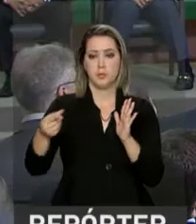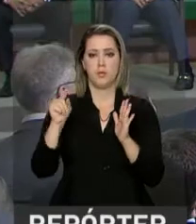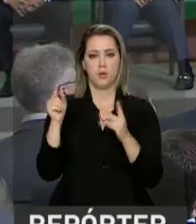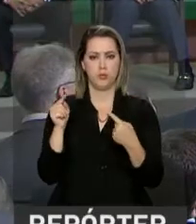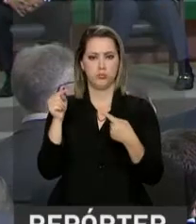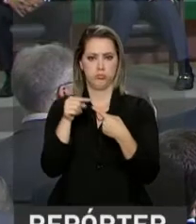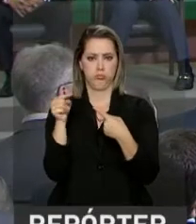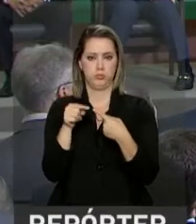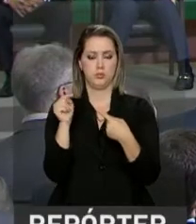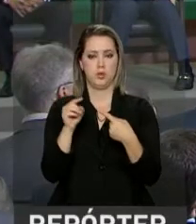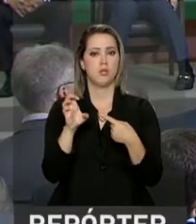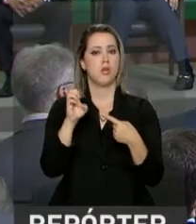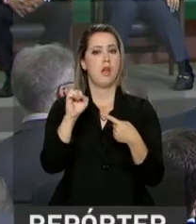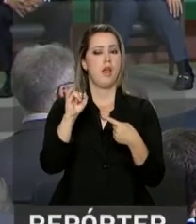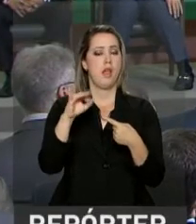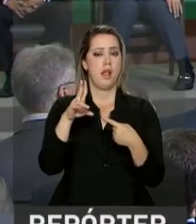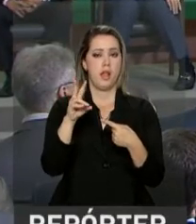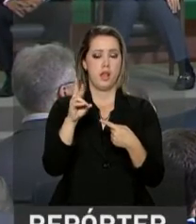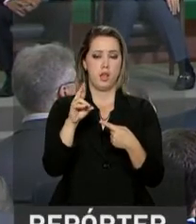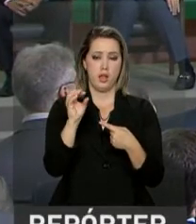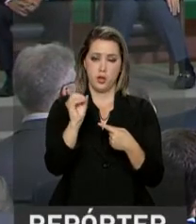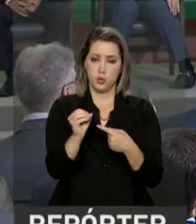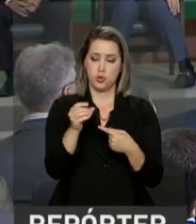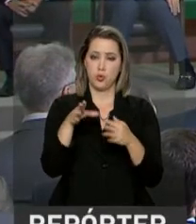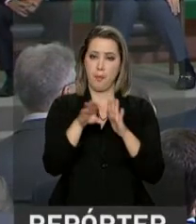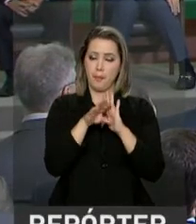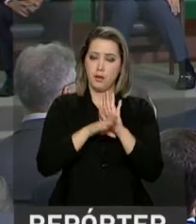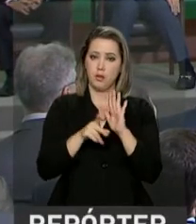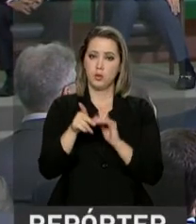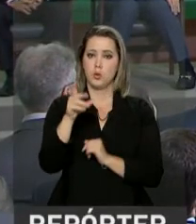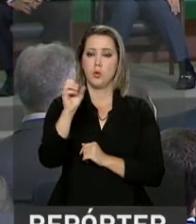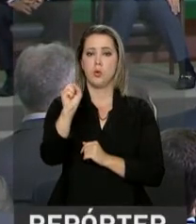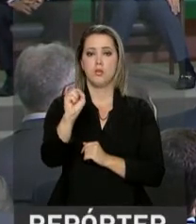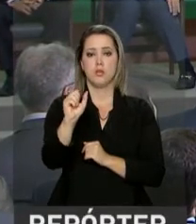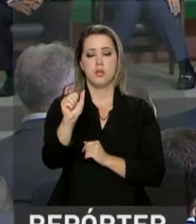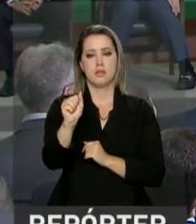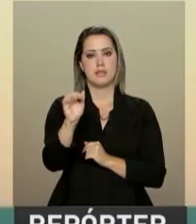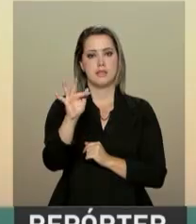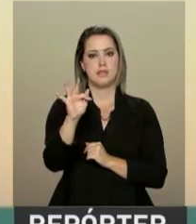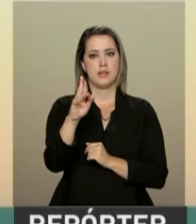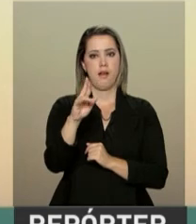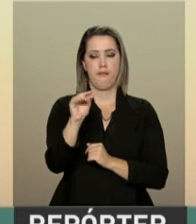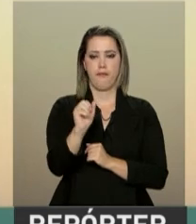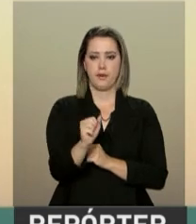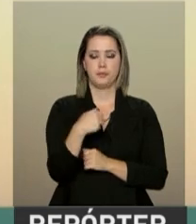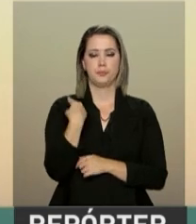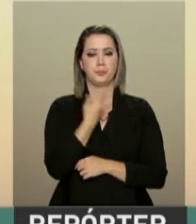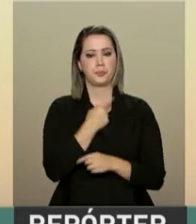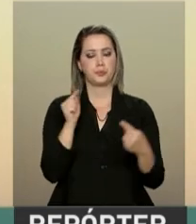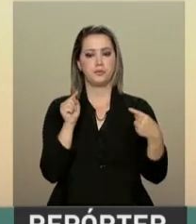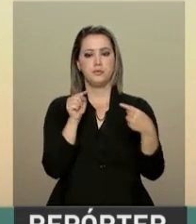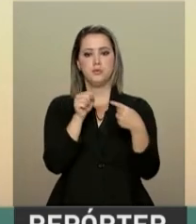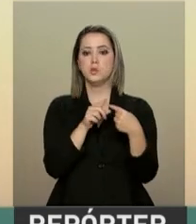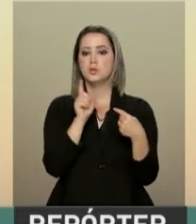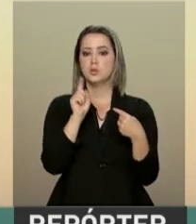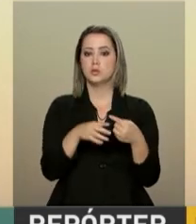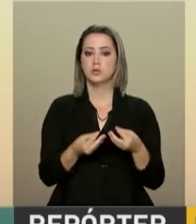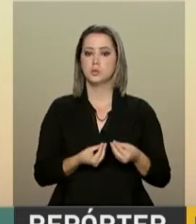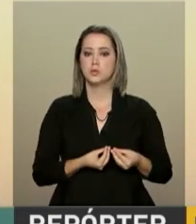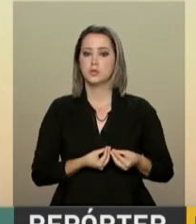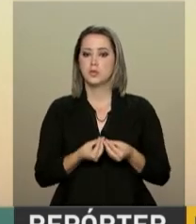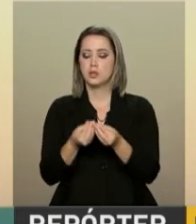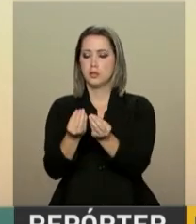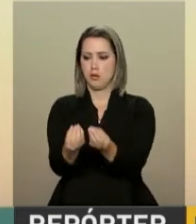Safra da Agricultura Familiar 2017-2020, lançado pelo governo federal. Nossa meta é